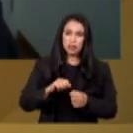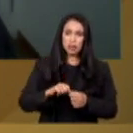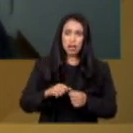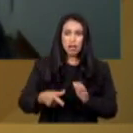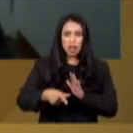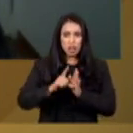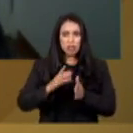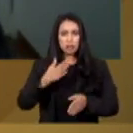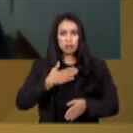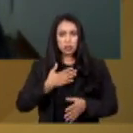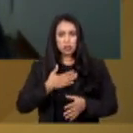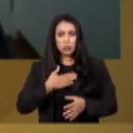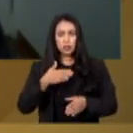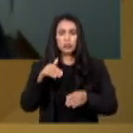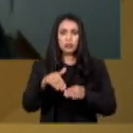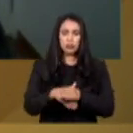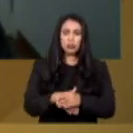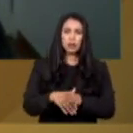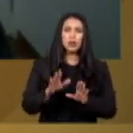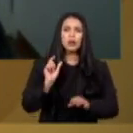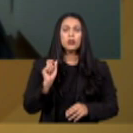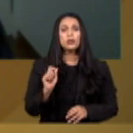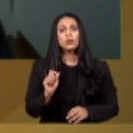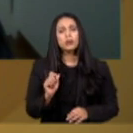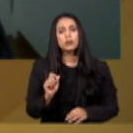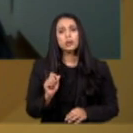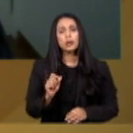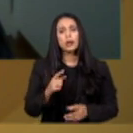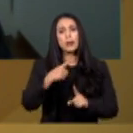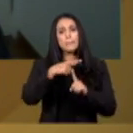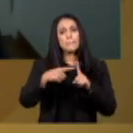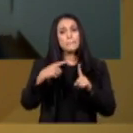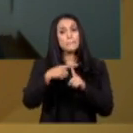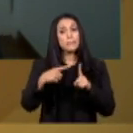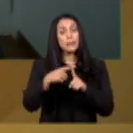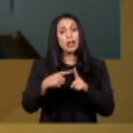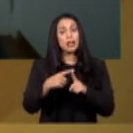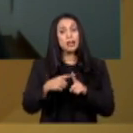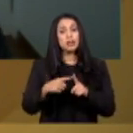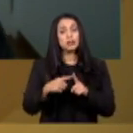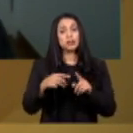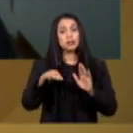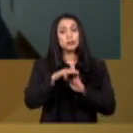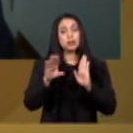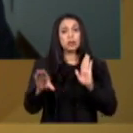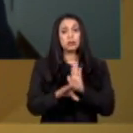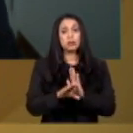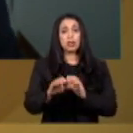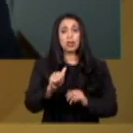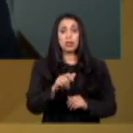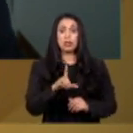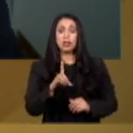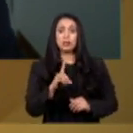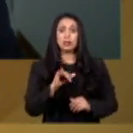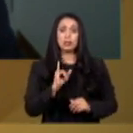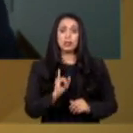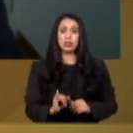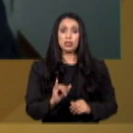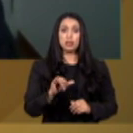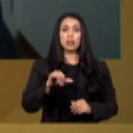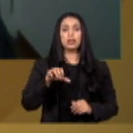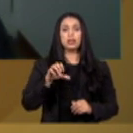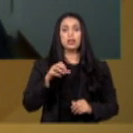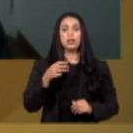reconstrução impact da cautelar na adi 3976 e por isso me